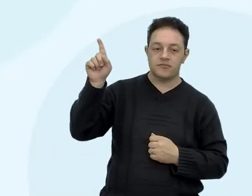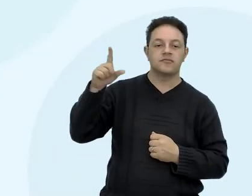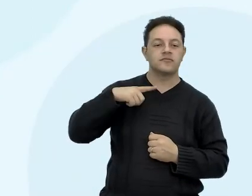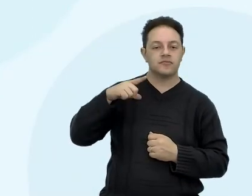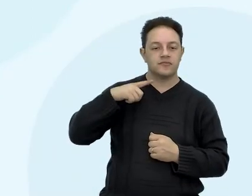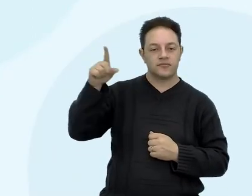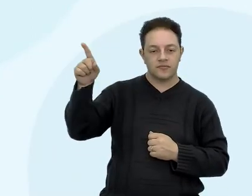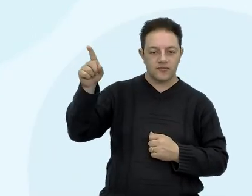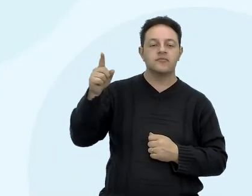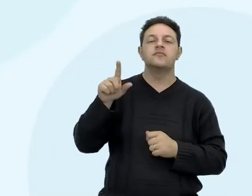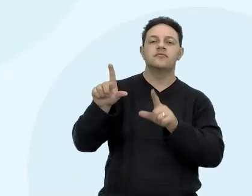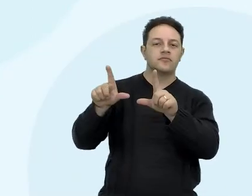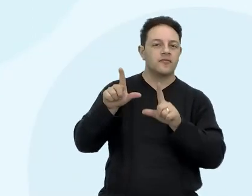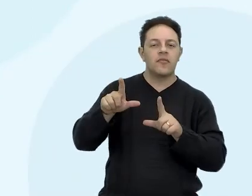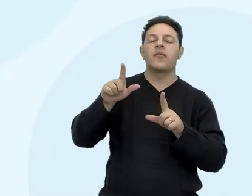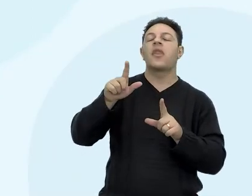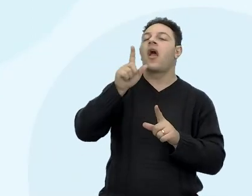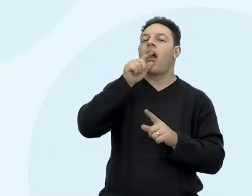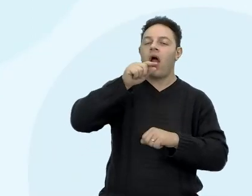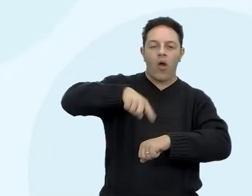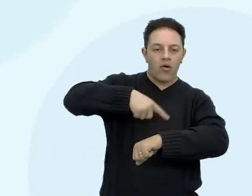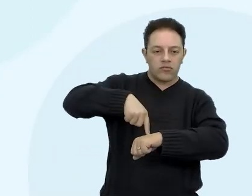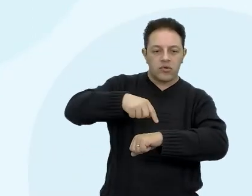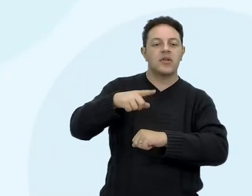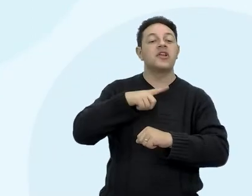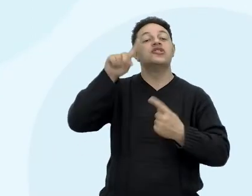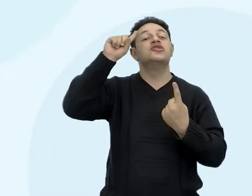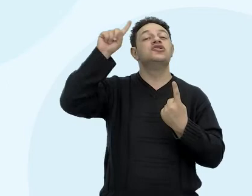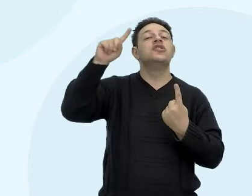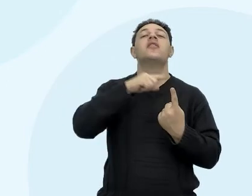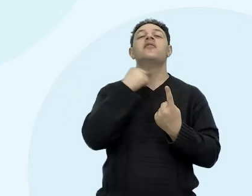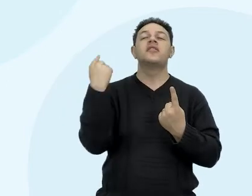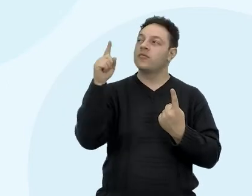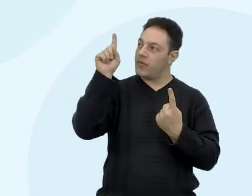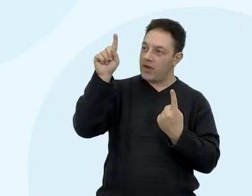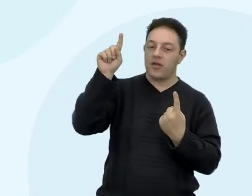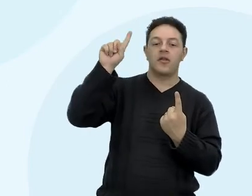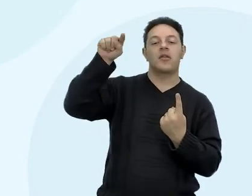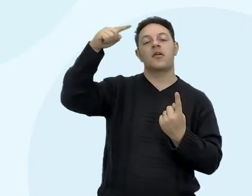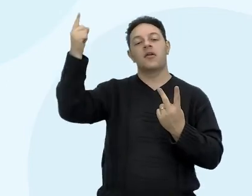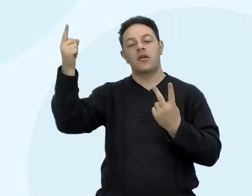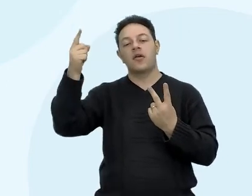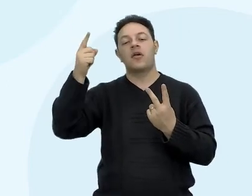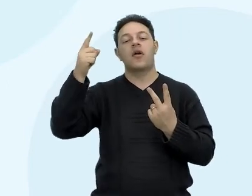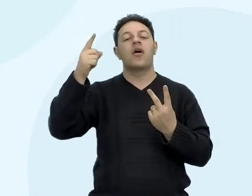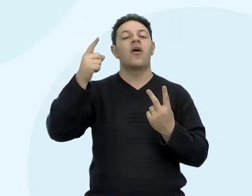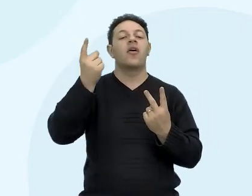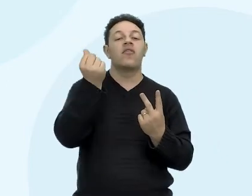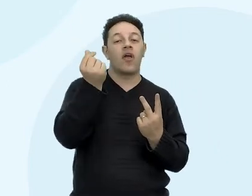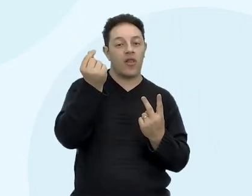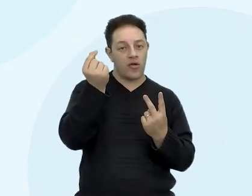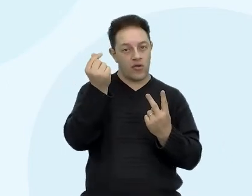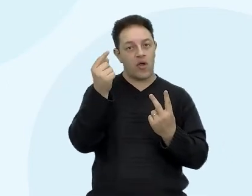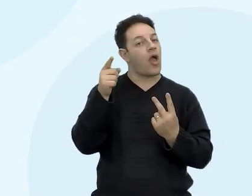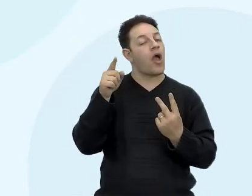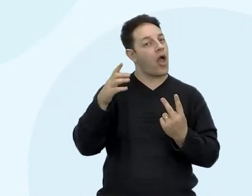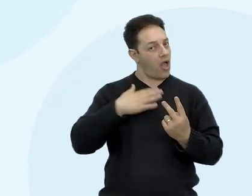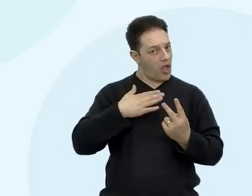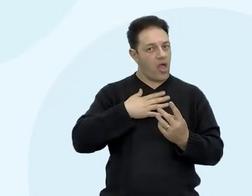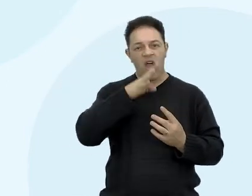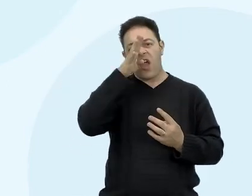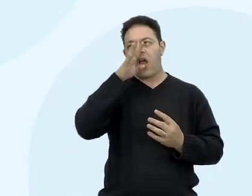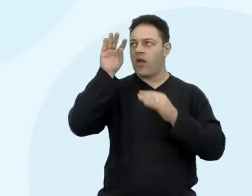de um boleto de consumo. Então a gente tem a data de vencimento e o valor. Esse controle aí não é nosso, é da empresa